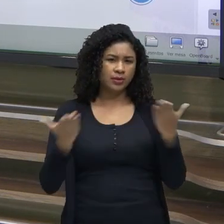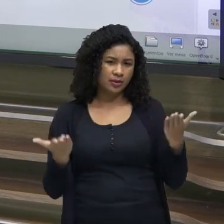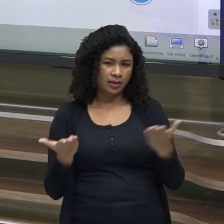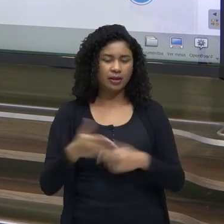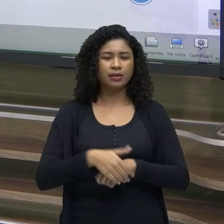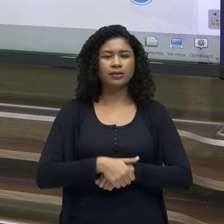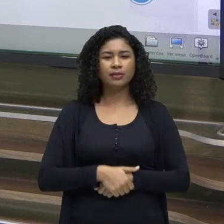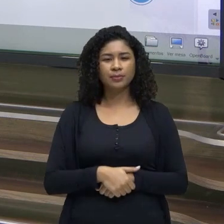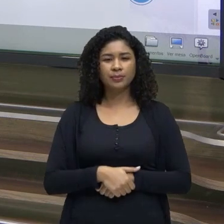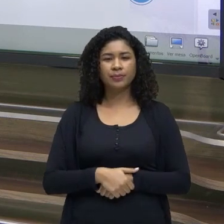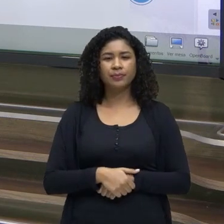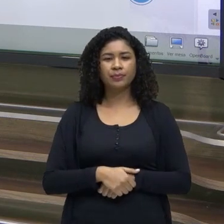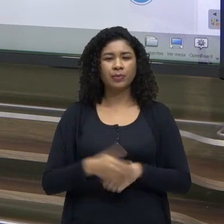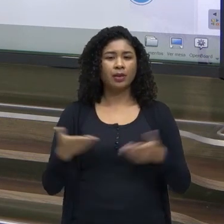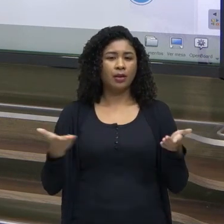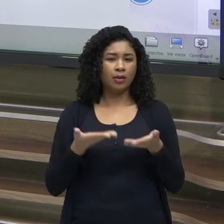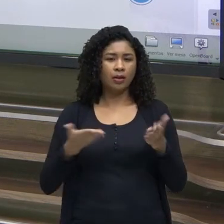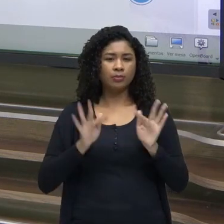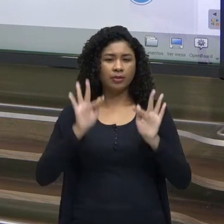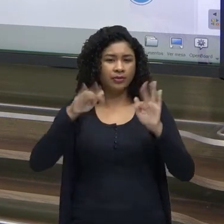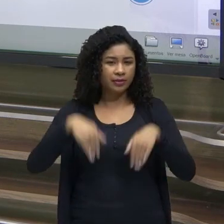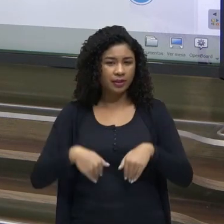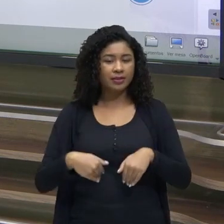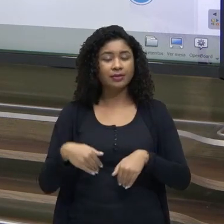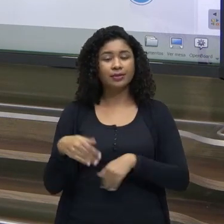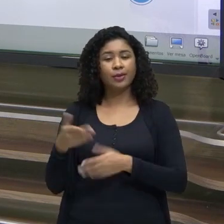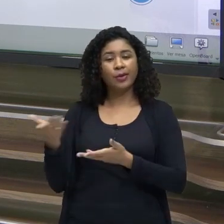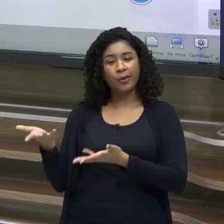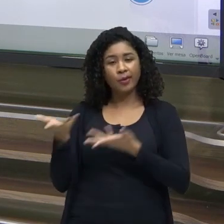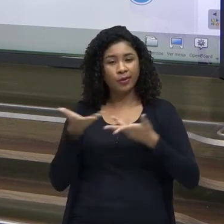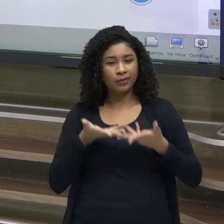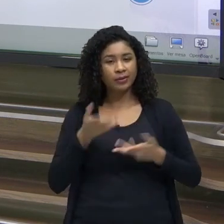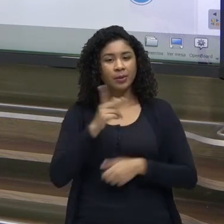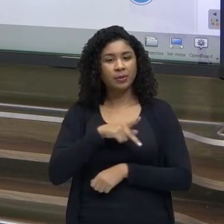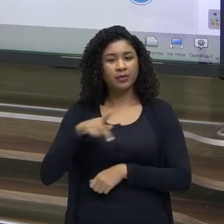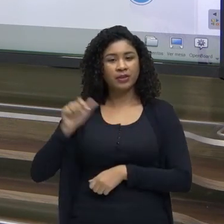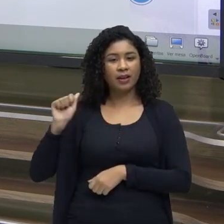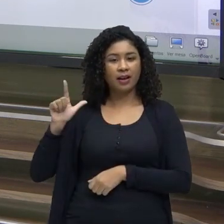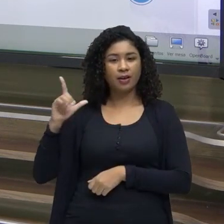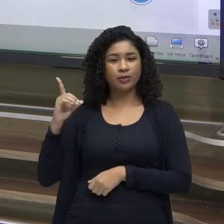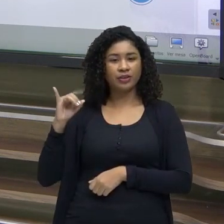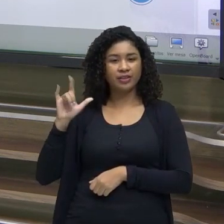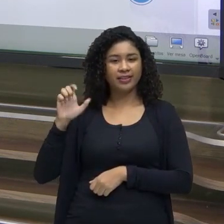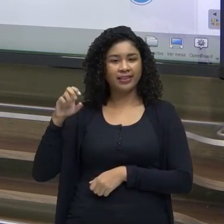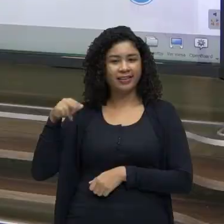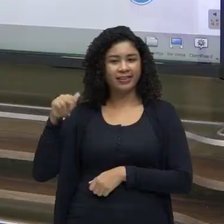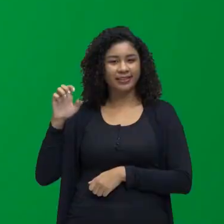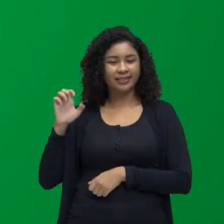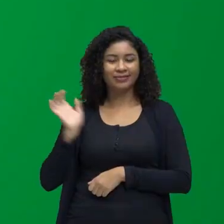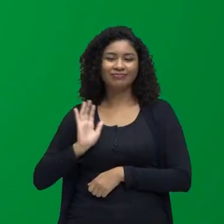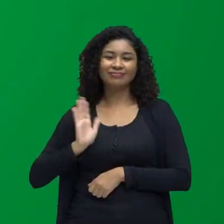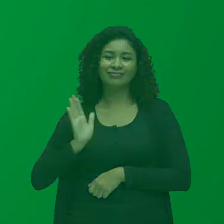dessa manhã. E, para finalizar o 9º ano, eu chamo a professora Audilene. Até uma próxima!